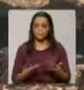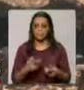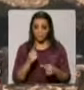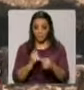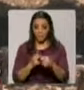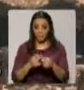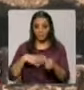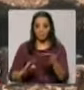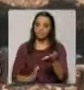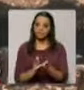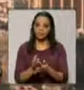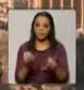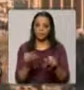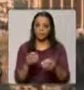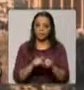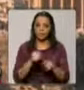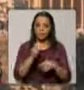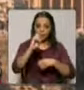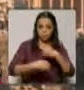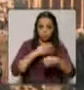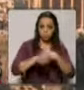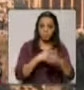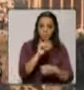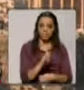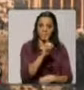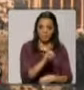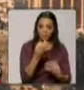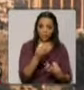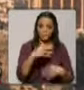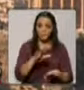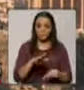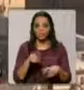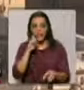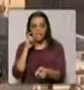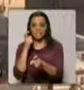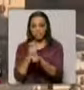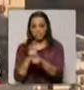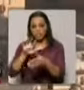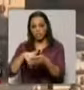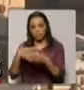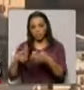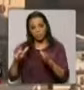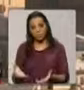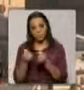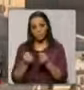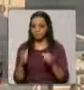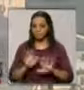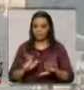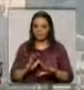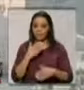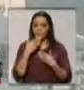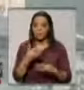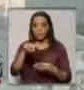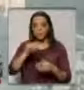a Grécia quer continuar a receber dinheiro por mais seis meses mas sem as atuais exigências do programa de resgate ao